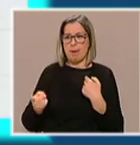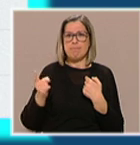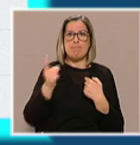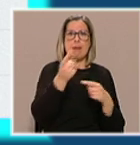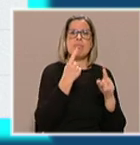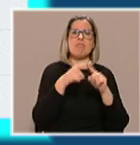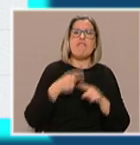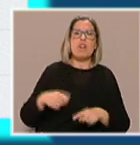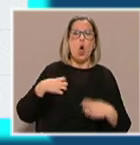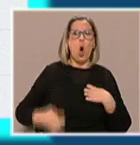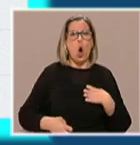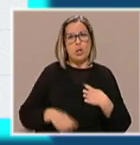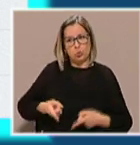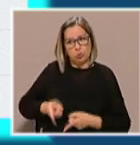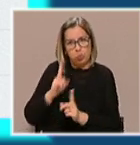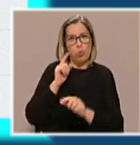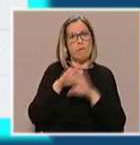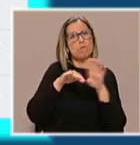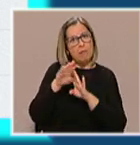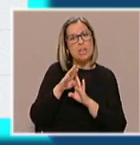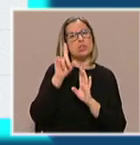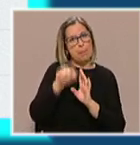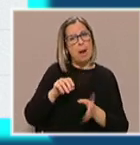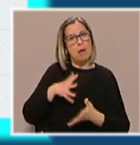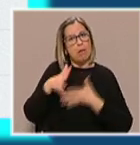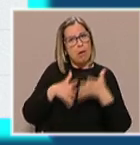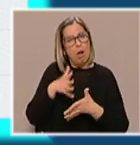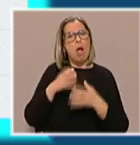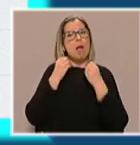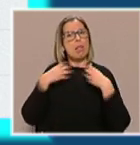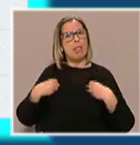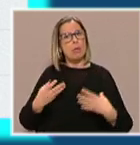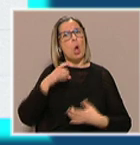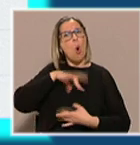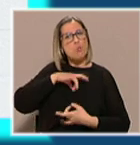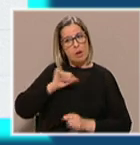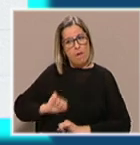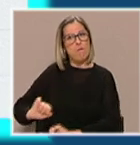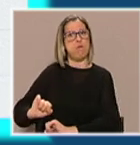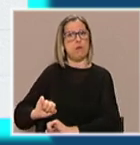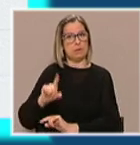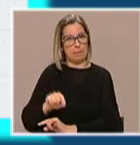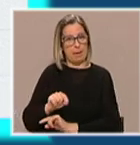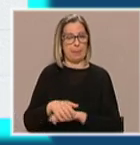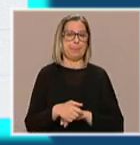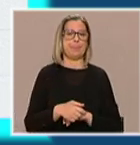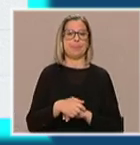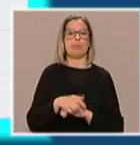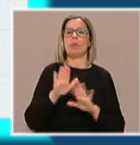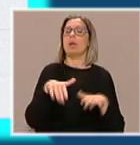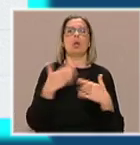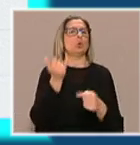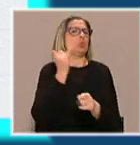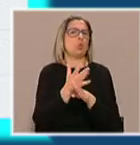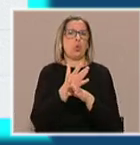ver algumas dessas hormonas que não estão espelhadas na imagem anterior. Por exemplo, a glândula pineal